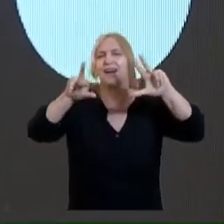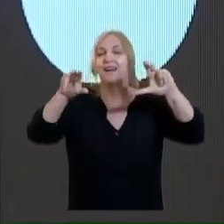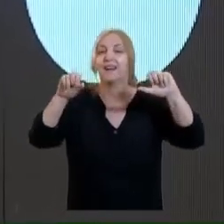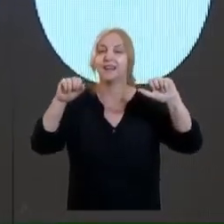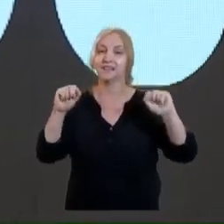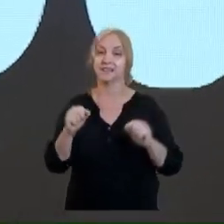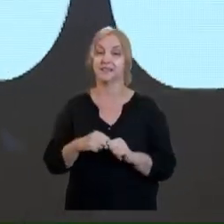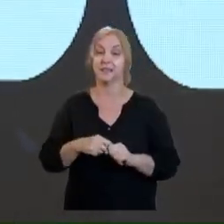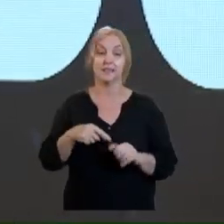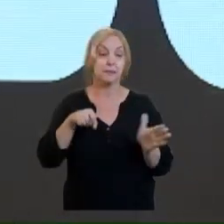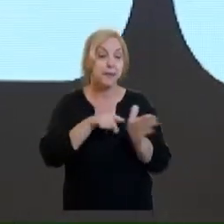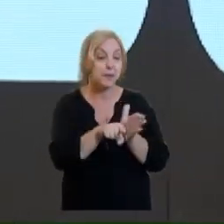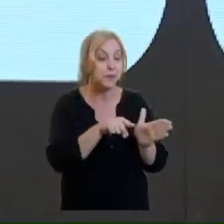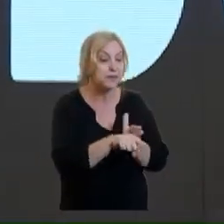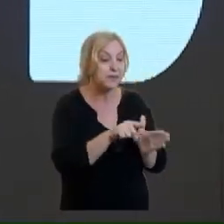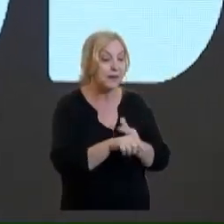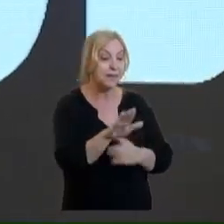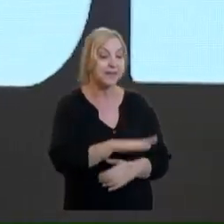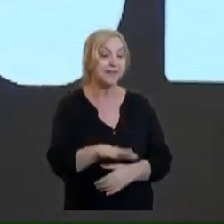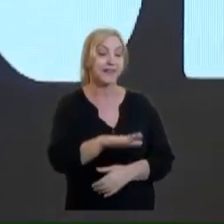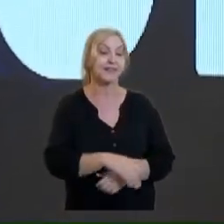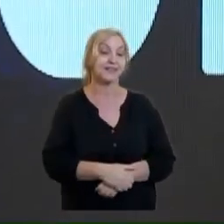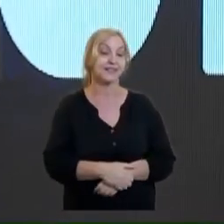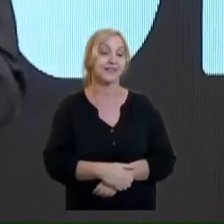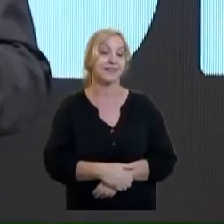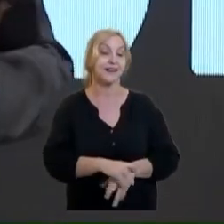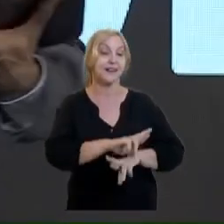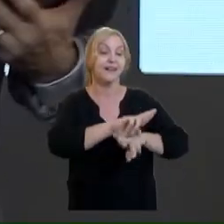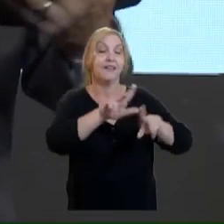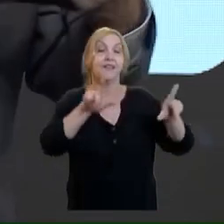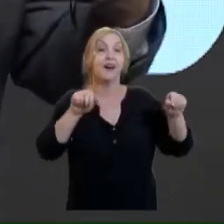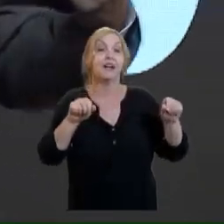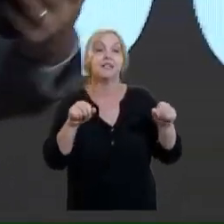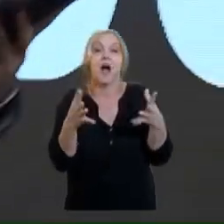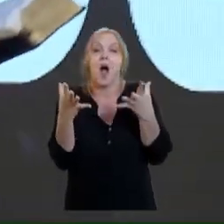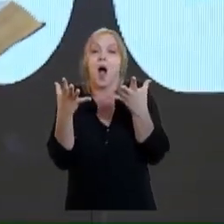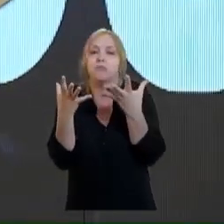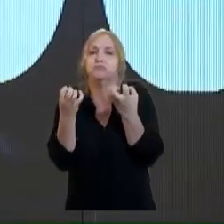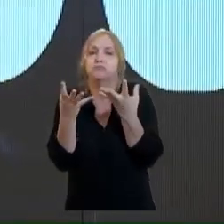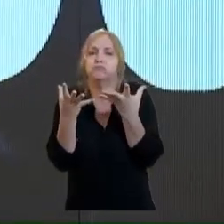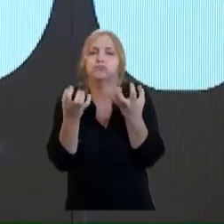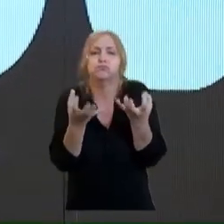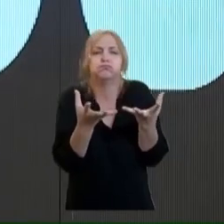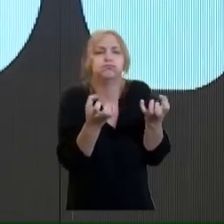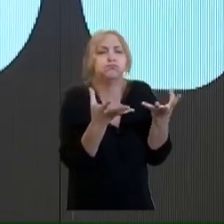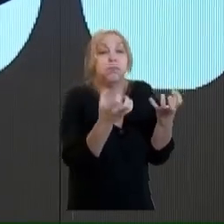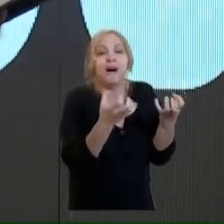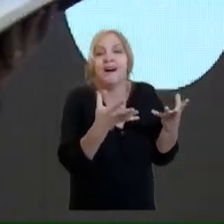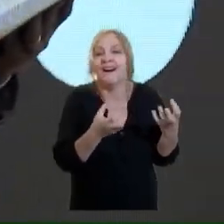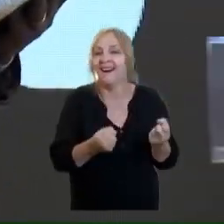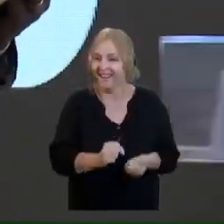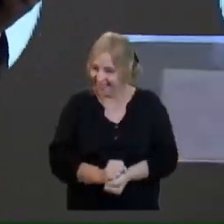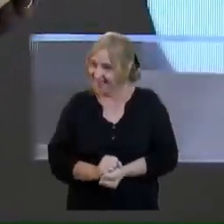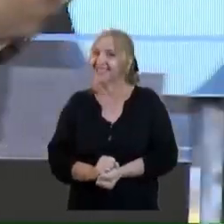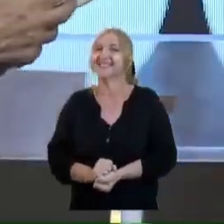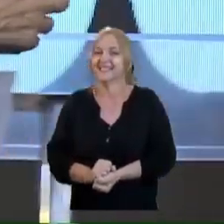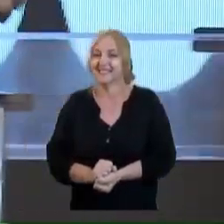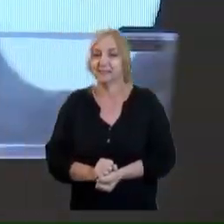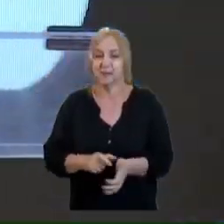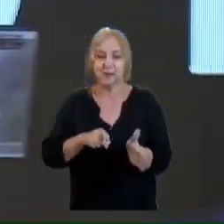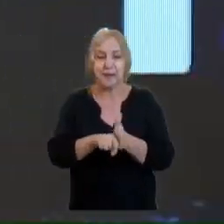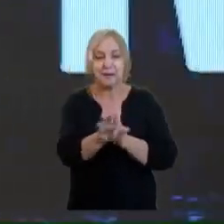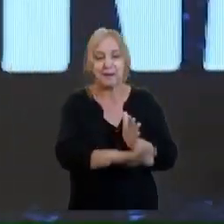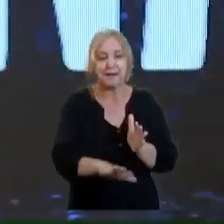Se você perguntar para uma criança o que é tantas, ele vai falar, é muita coisa. São